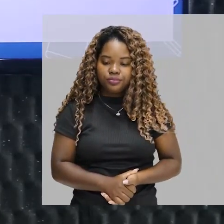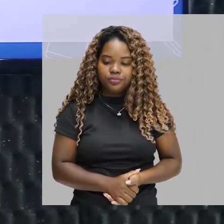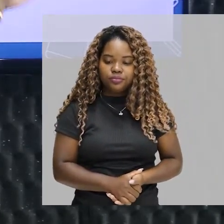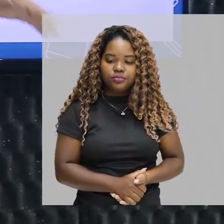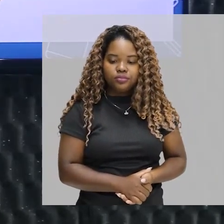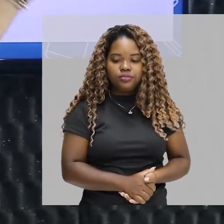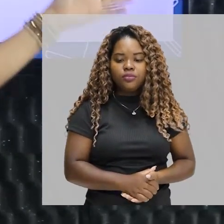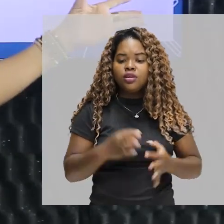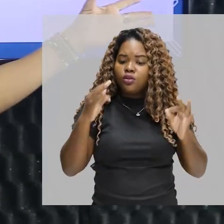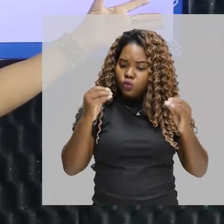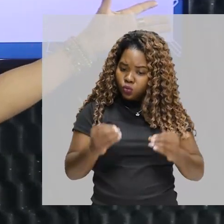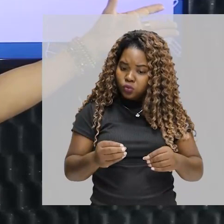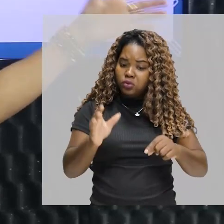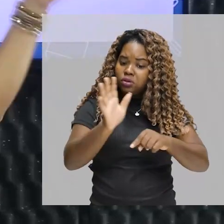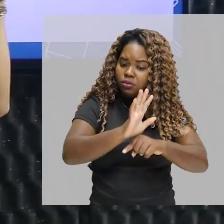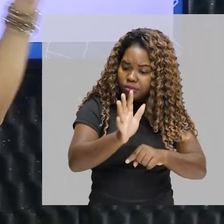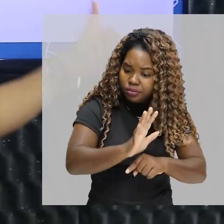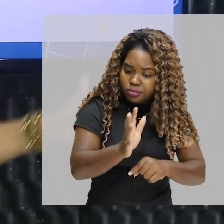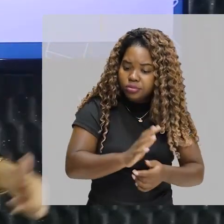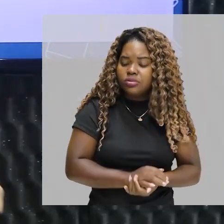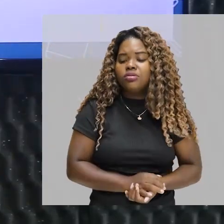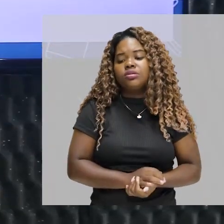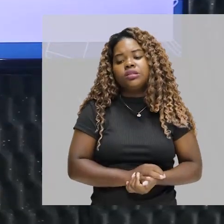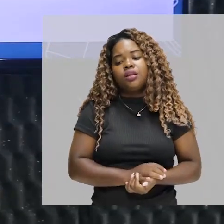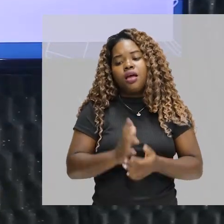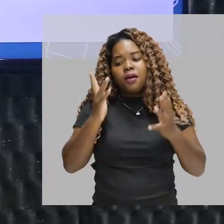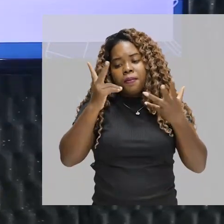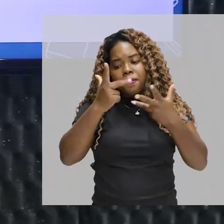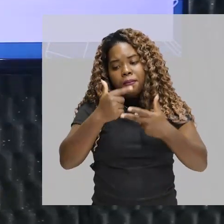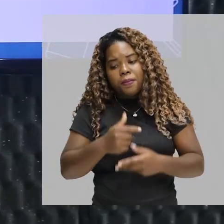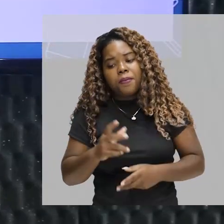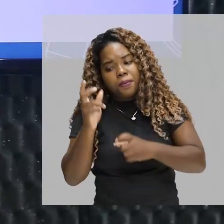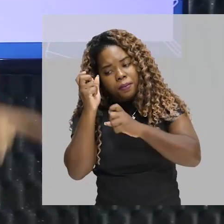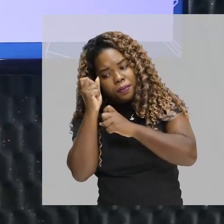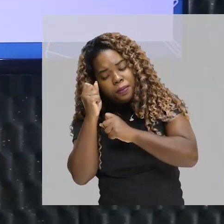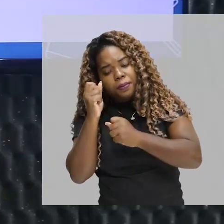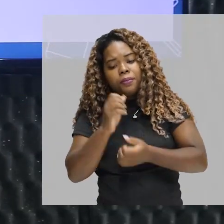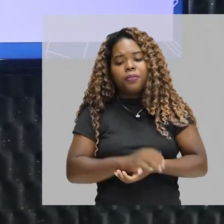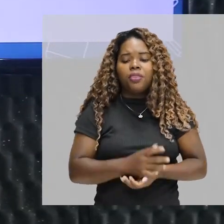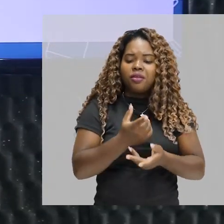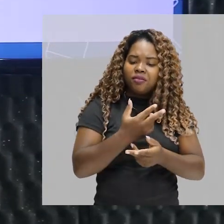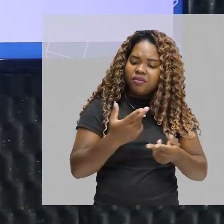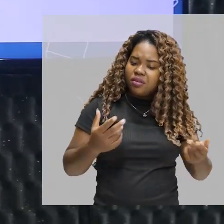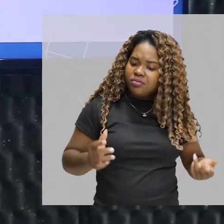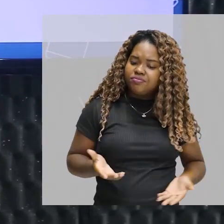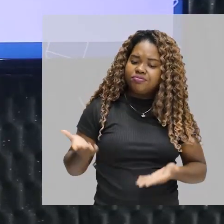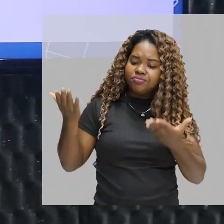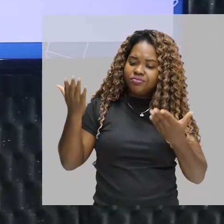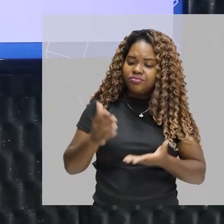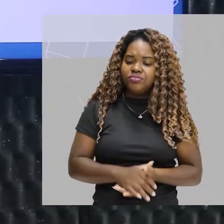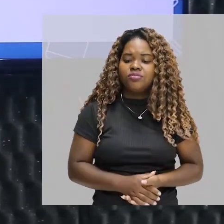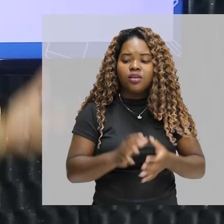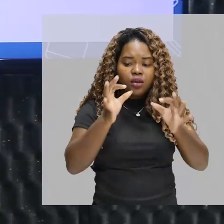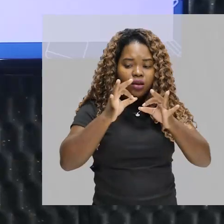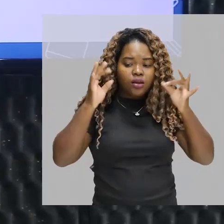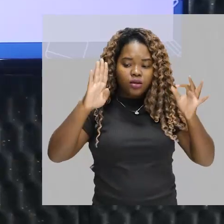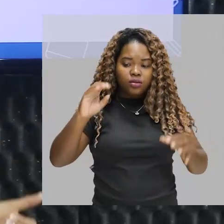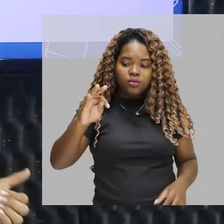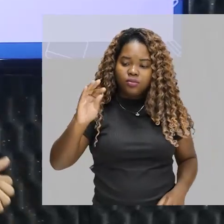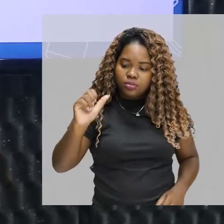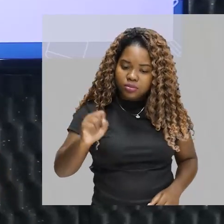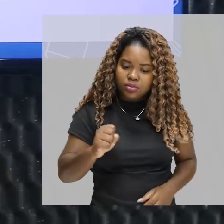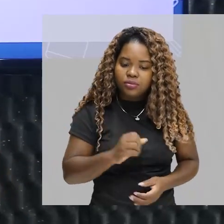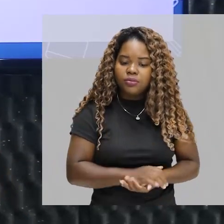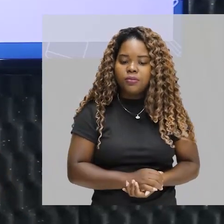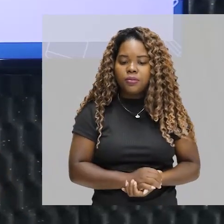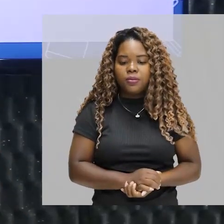exemplo, todas já viraram filme. A Bela Adormecida, Chapeuzinho Vermelho, o Barba Azul, o Gato de